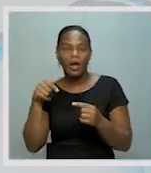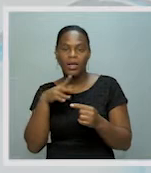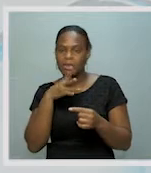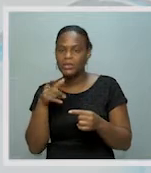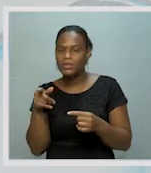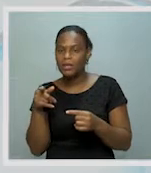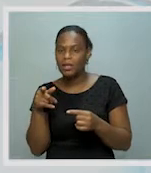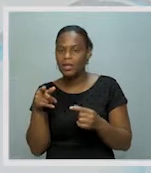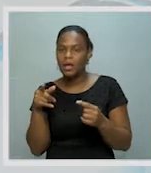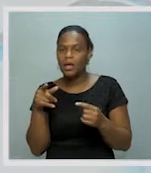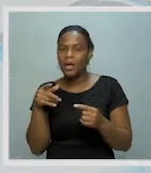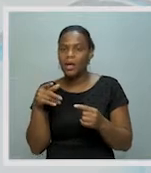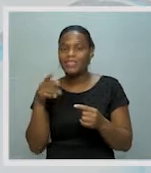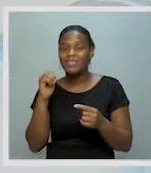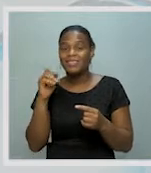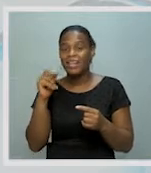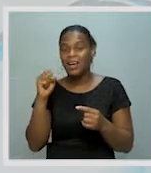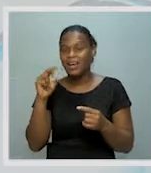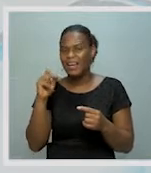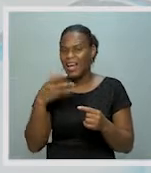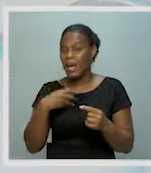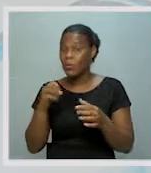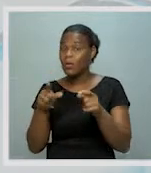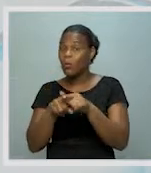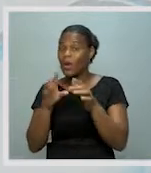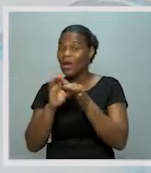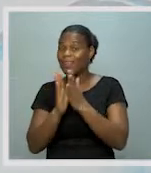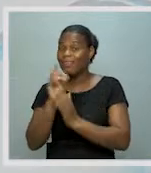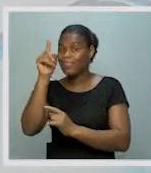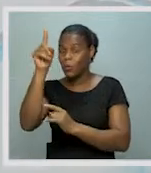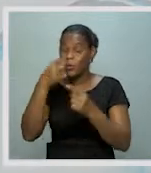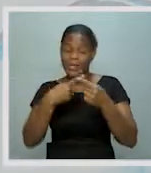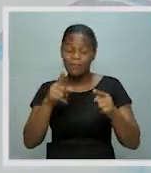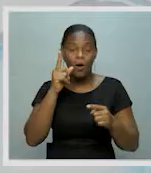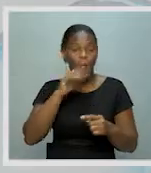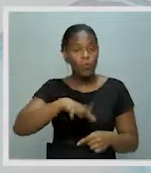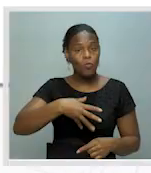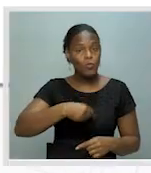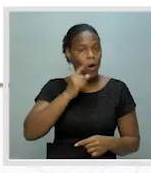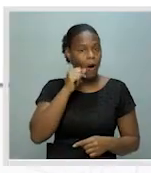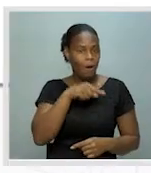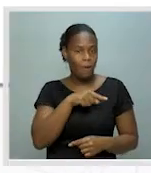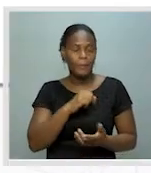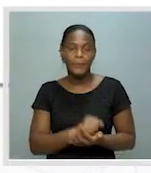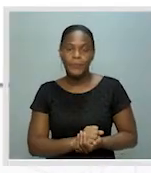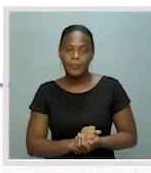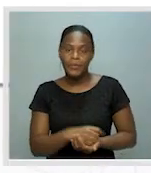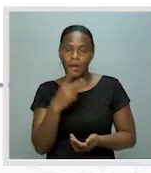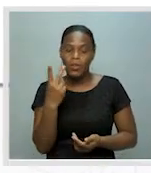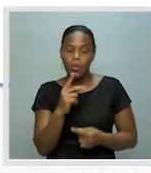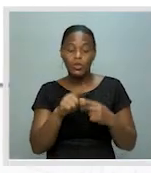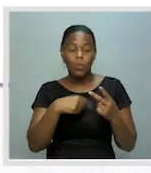é considerada e sagrado, ok? Uma entidade diferente do mundo profano. 2, uma